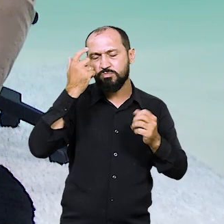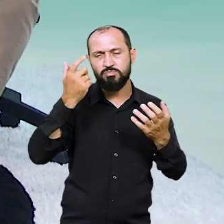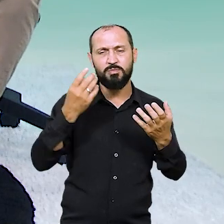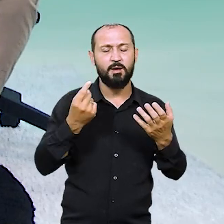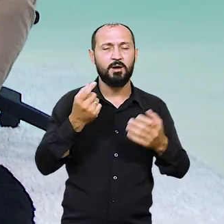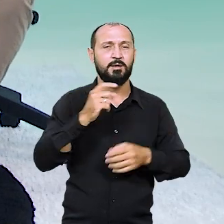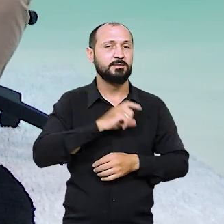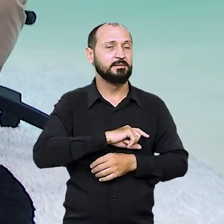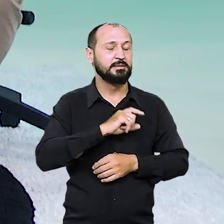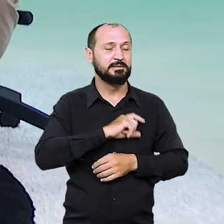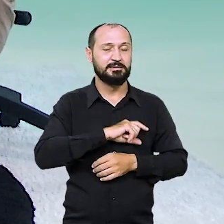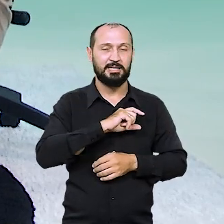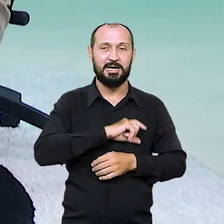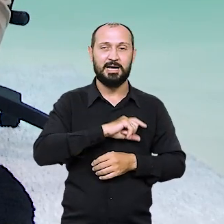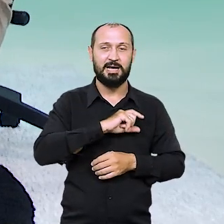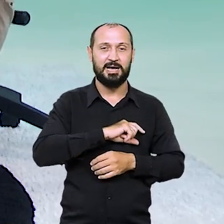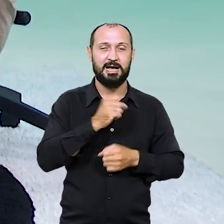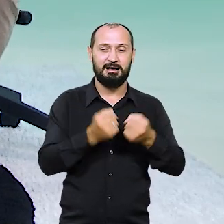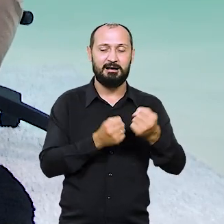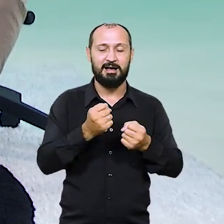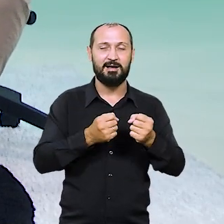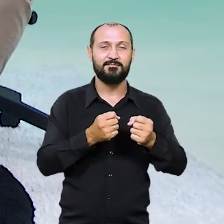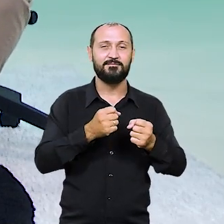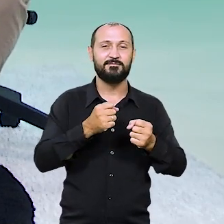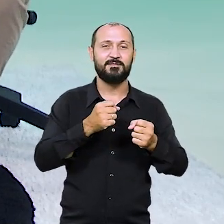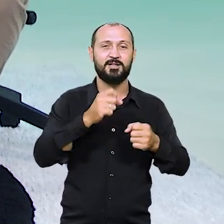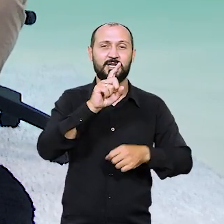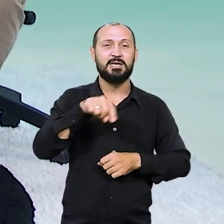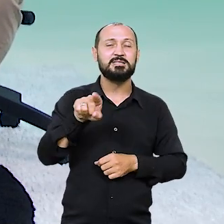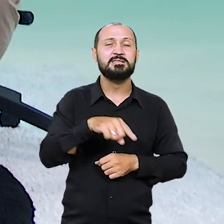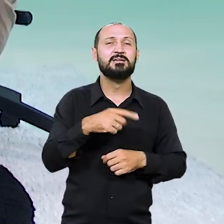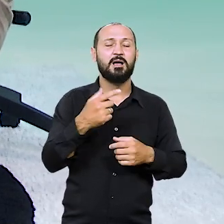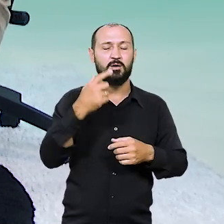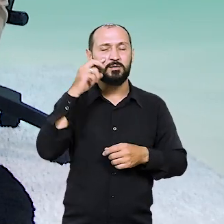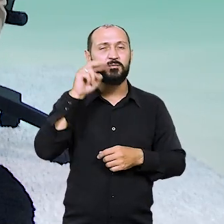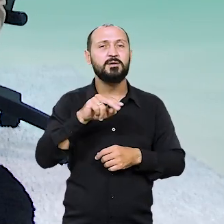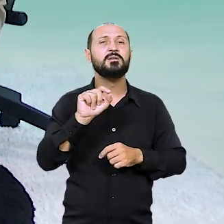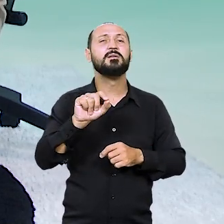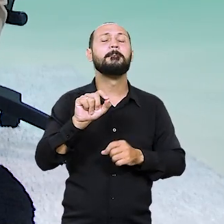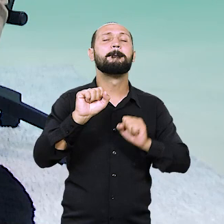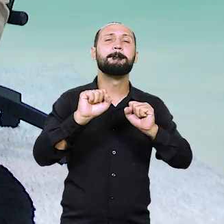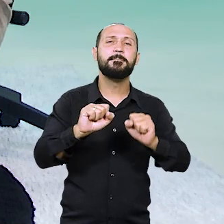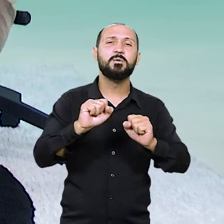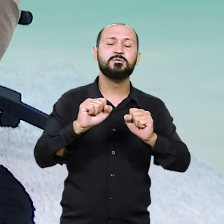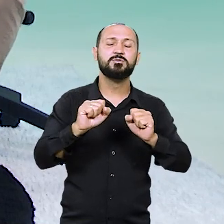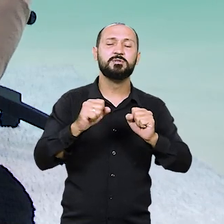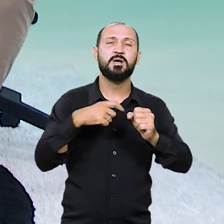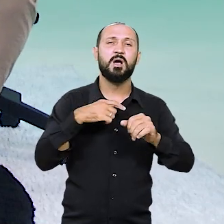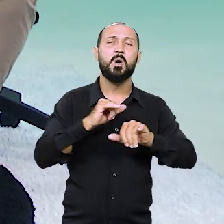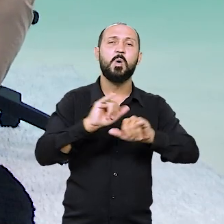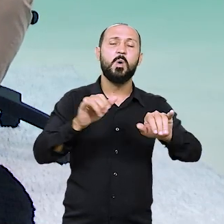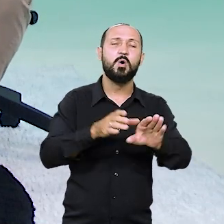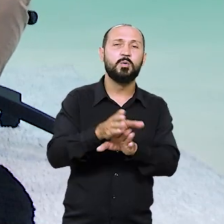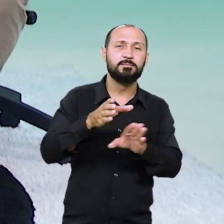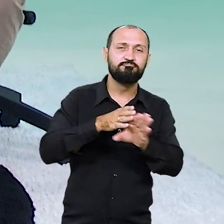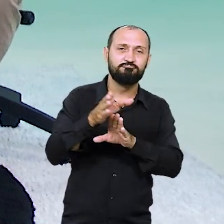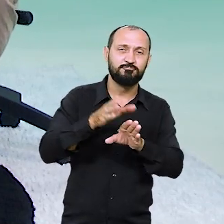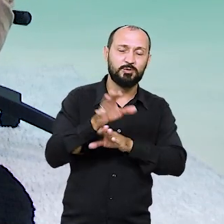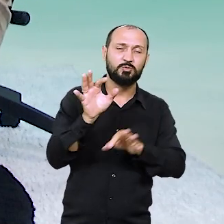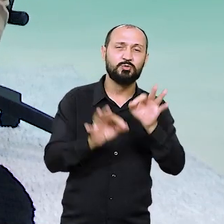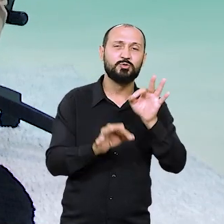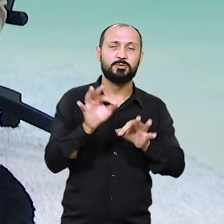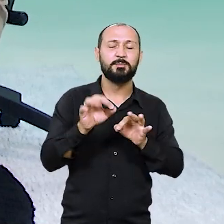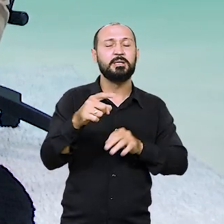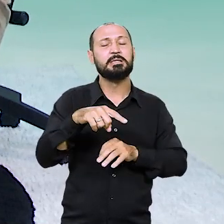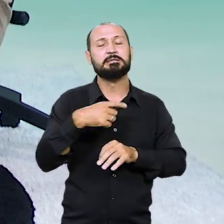que vai ter a sua CNH suspensa, ela pode estar preocupada assistindo o programa. O que a gente pode oferecer como orientação